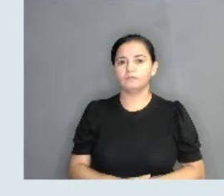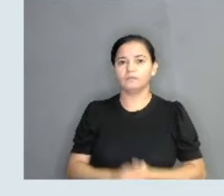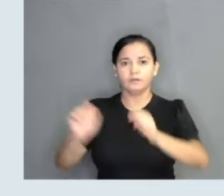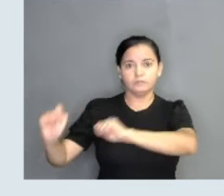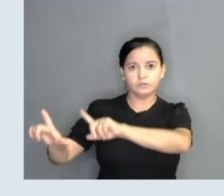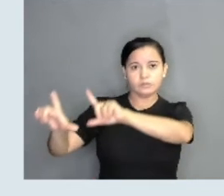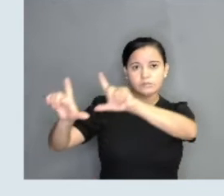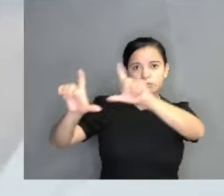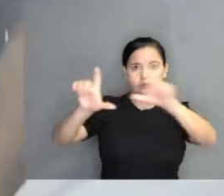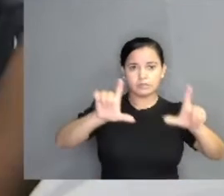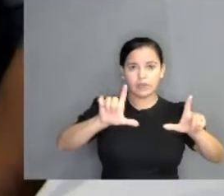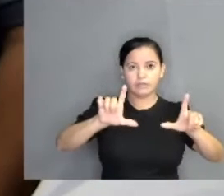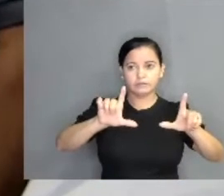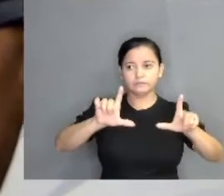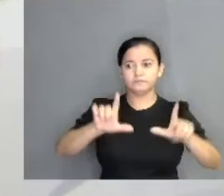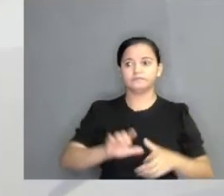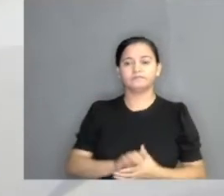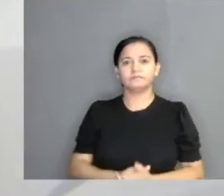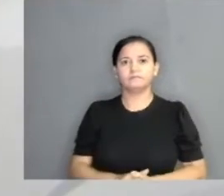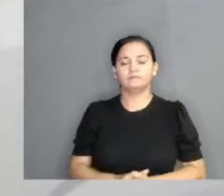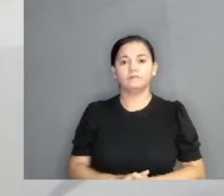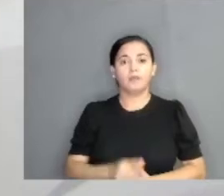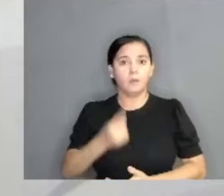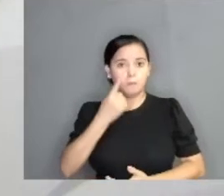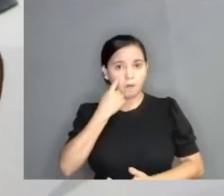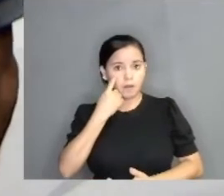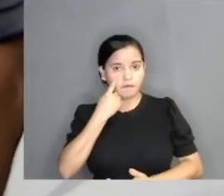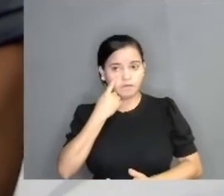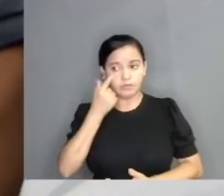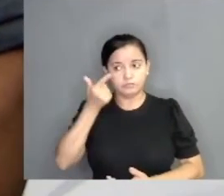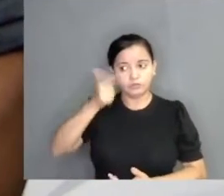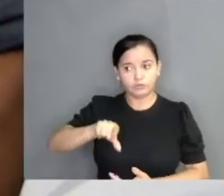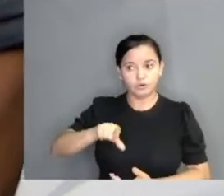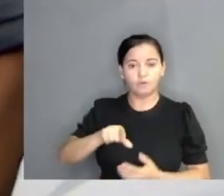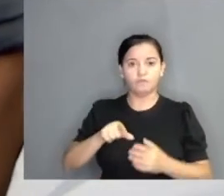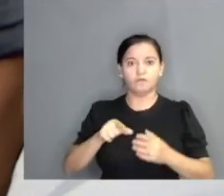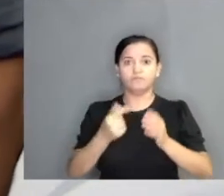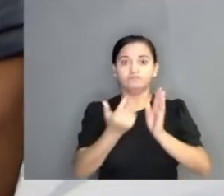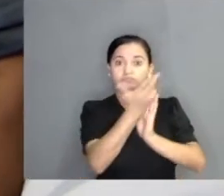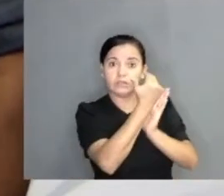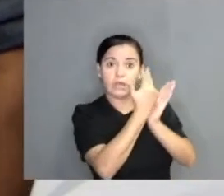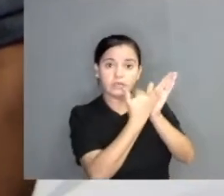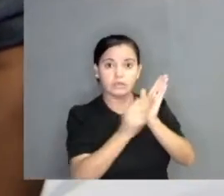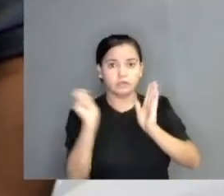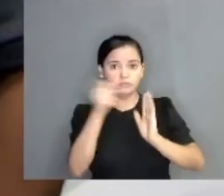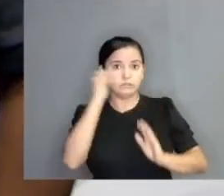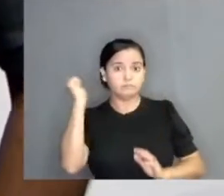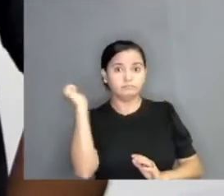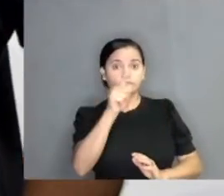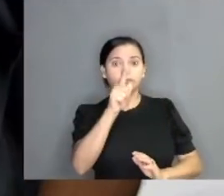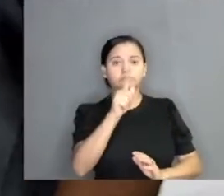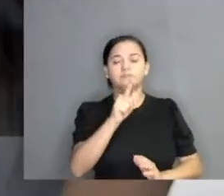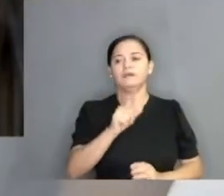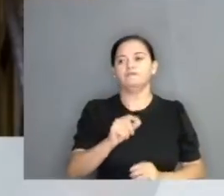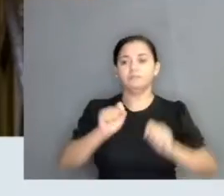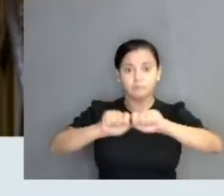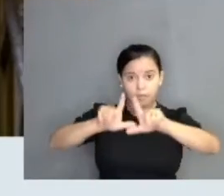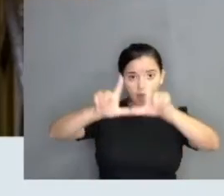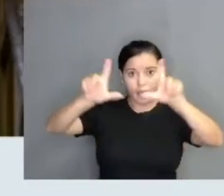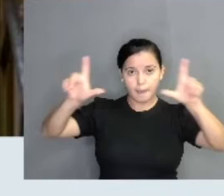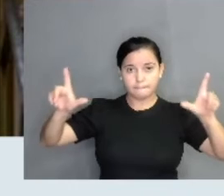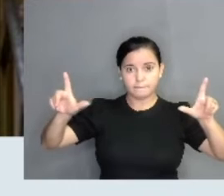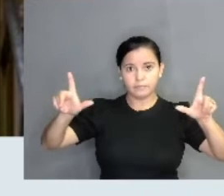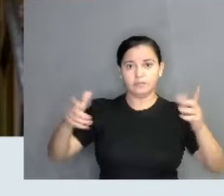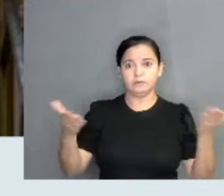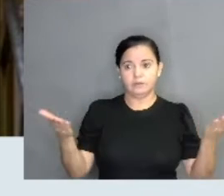Vamos ver uma outra característica da imagem de Davi. Tá certo? Vamos abrir novamente a imagem.